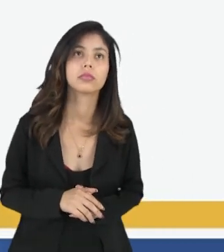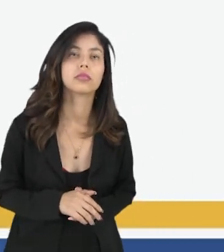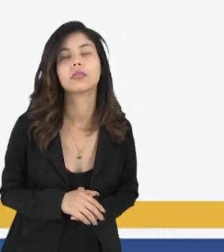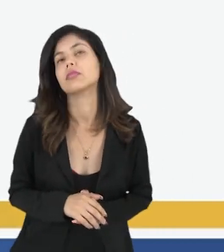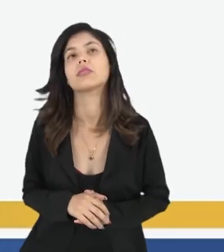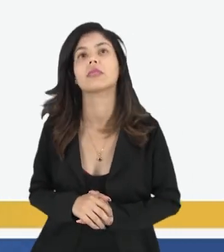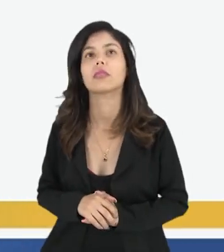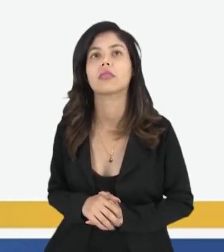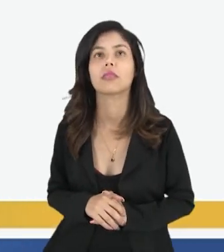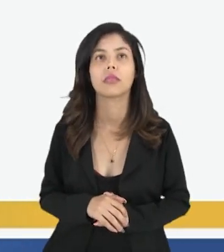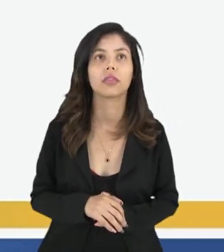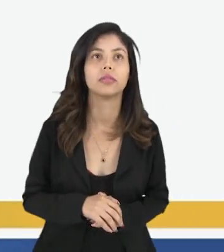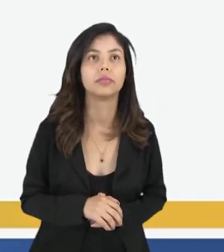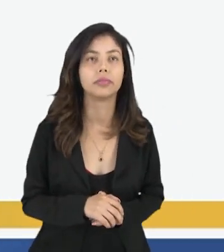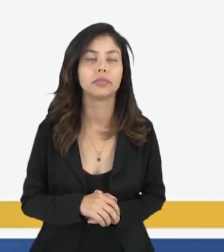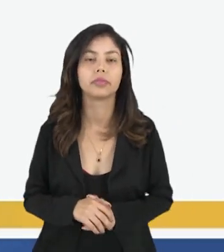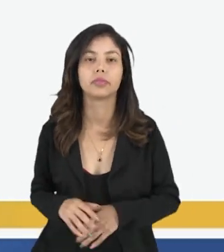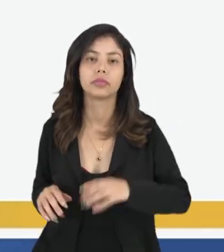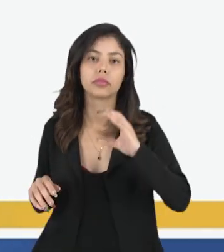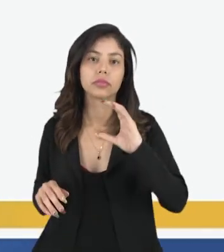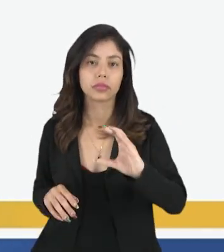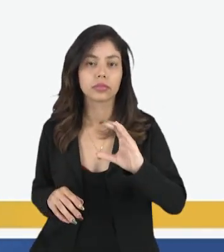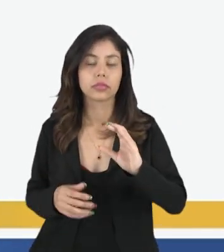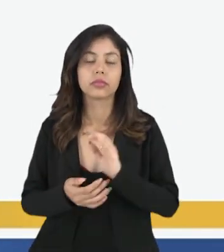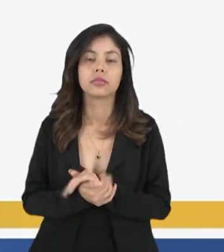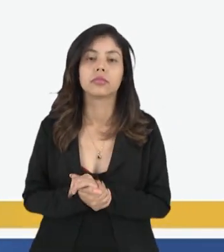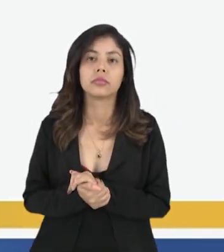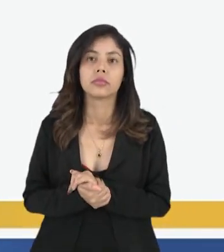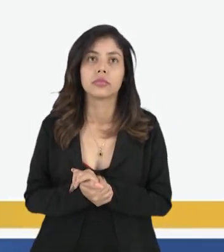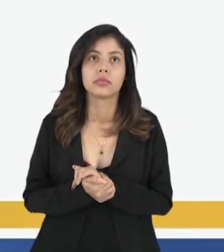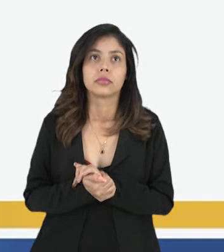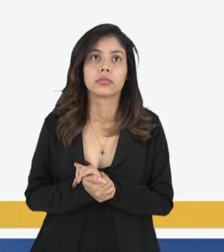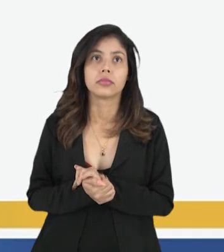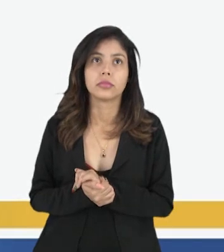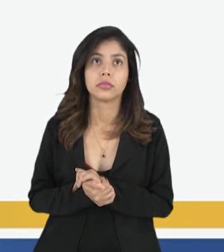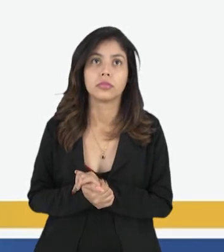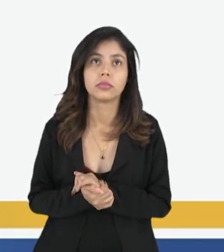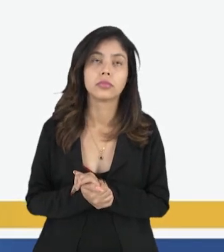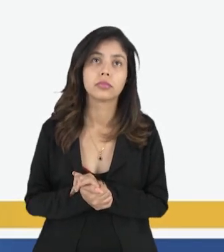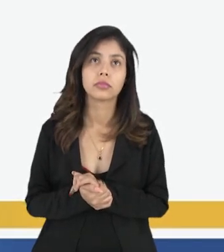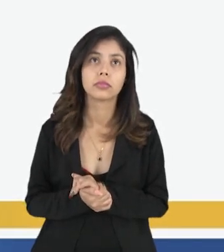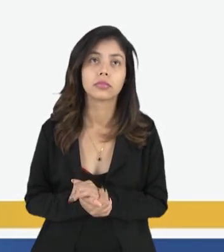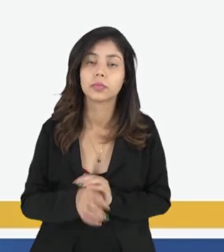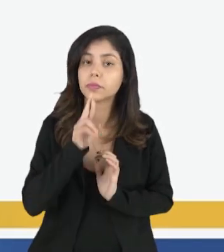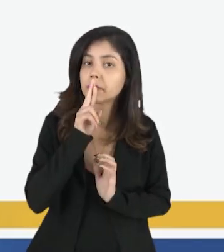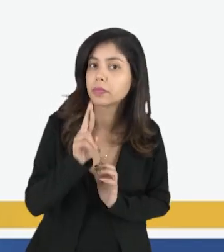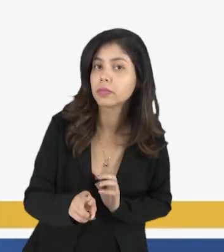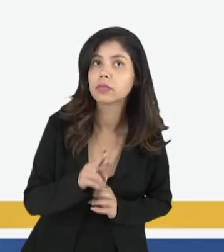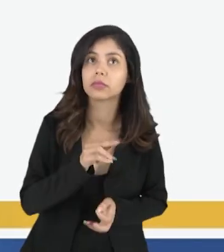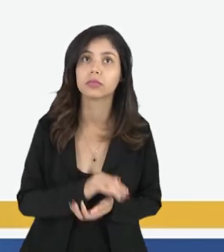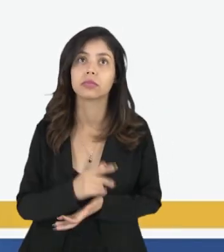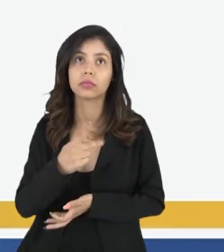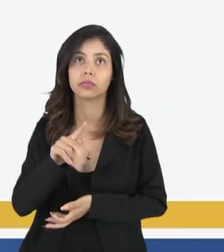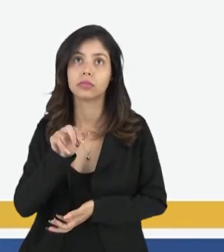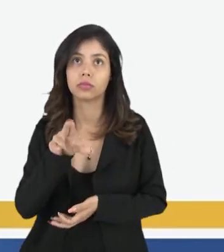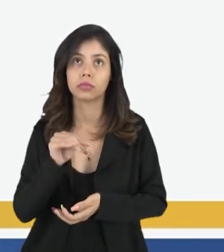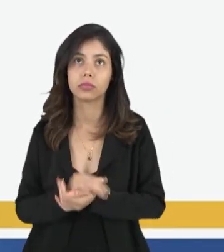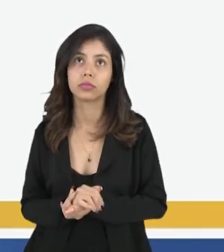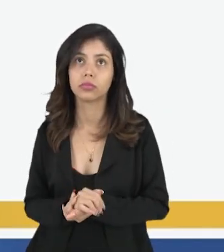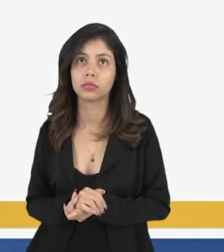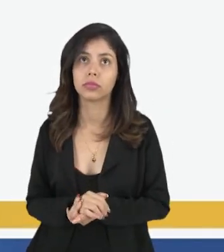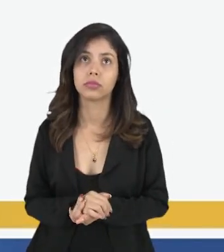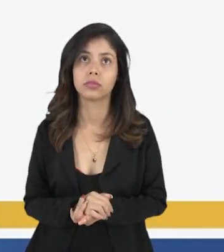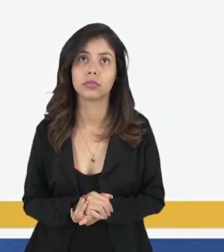Vamos agora à parte C do nosso exercitando. Ele pede para calcular a posição do móvel